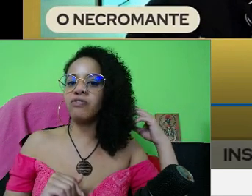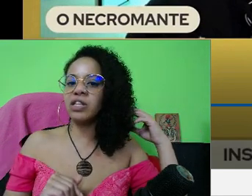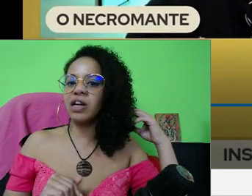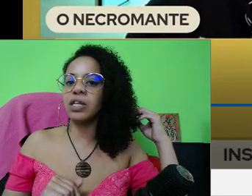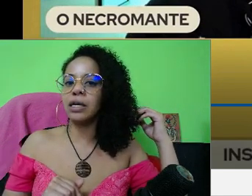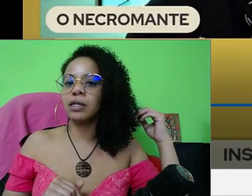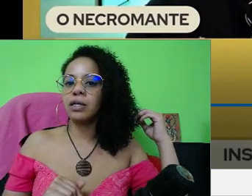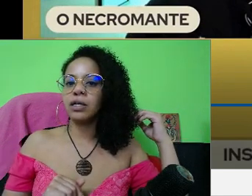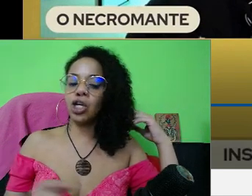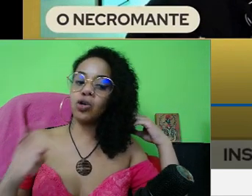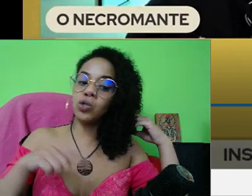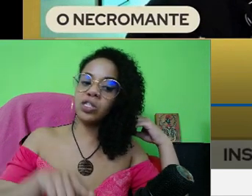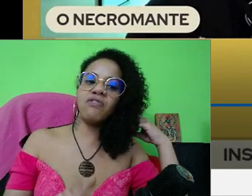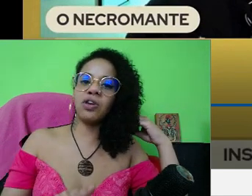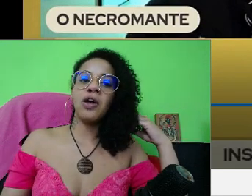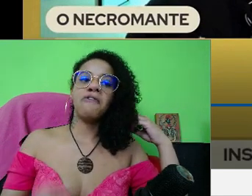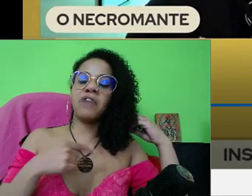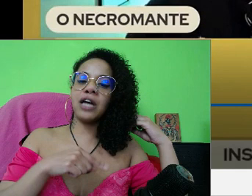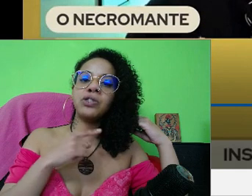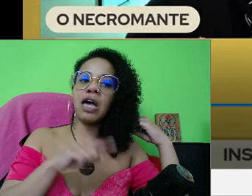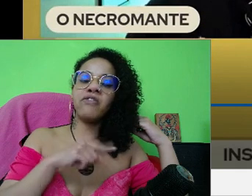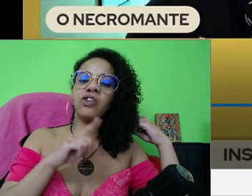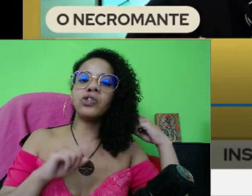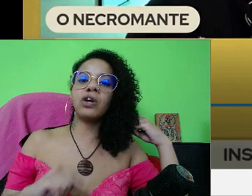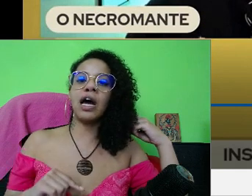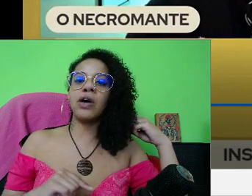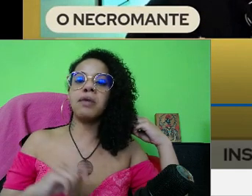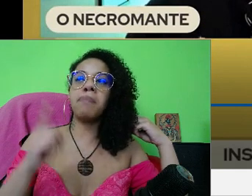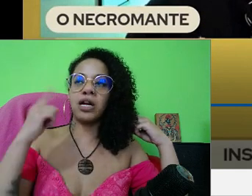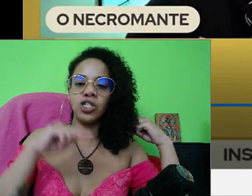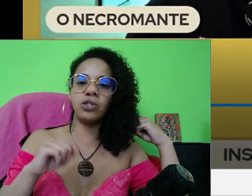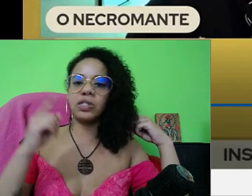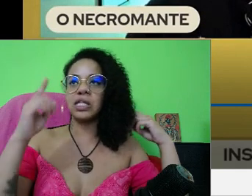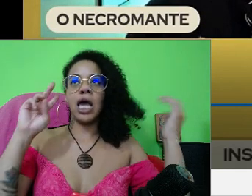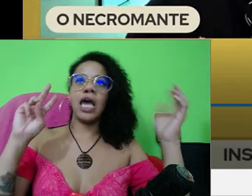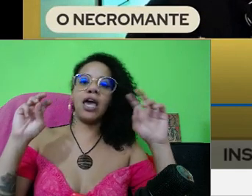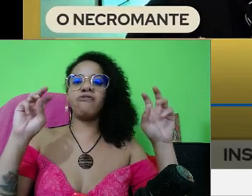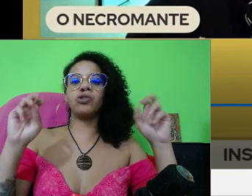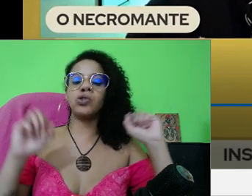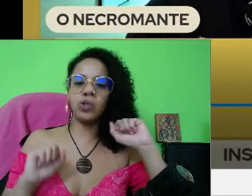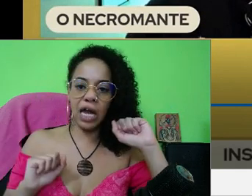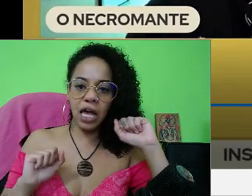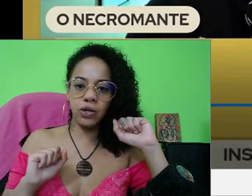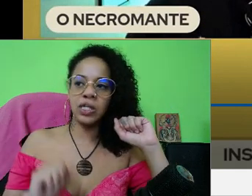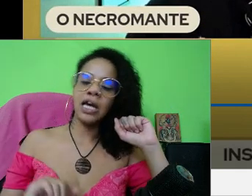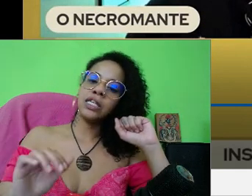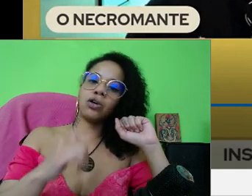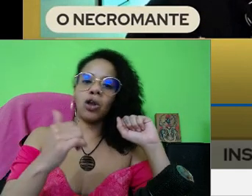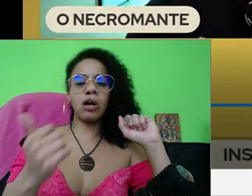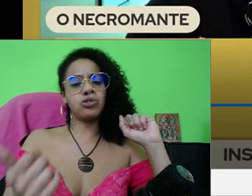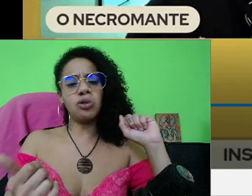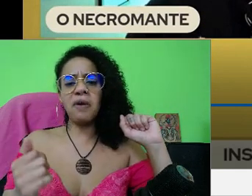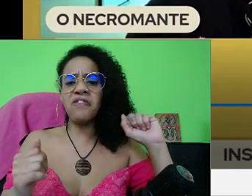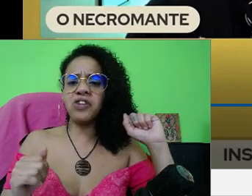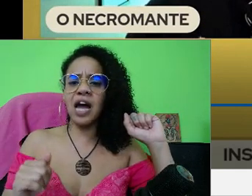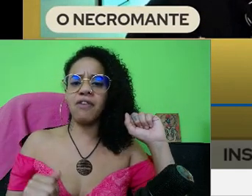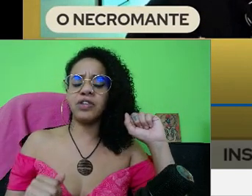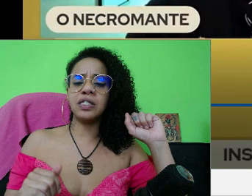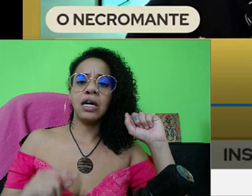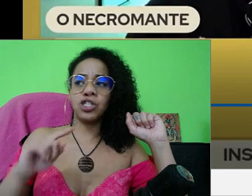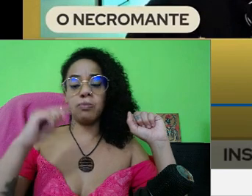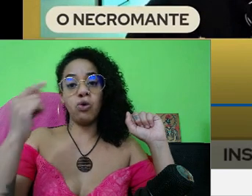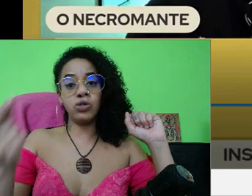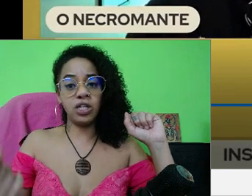um rolê com as nove da vida que inclusive vários revolucionário aí partidos revolucionários se colocam super